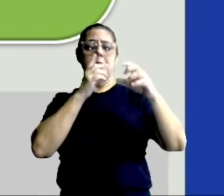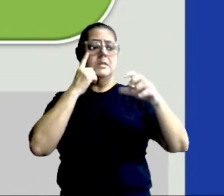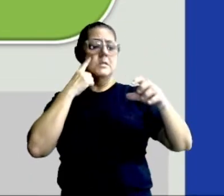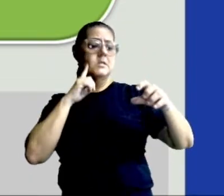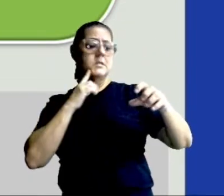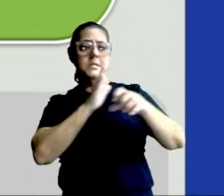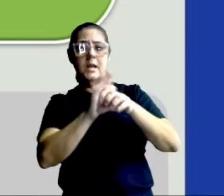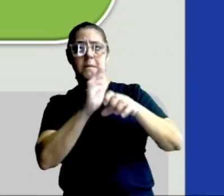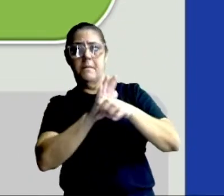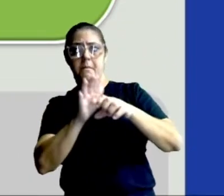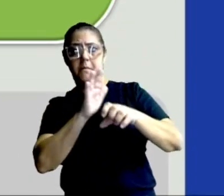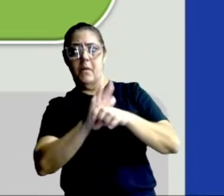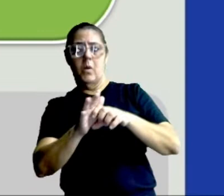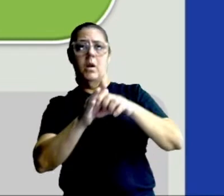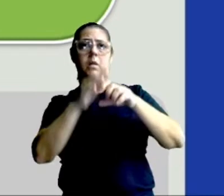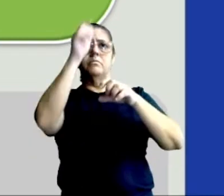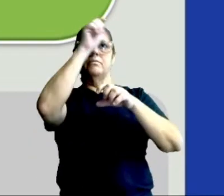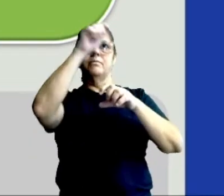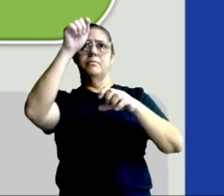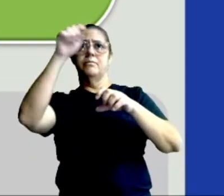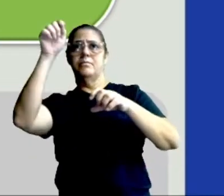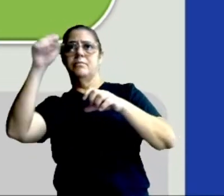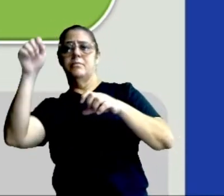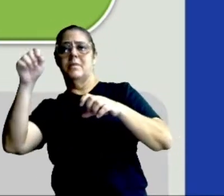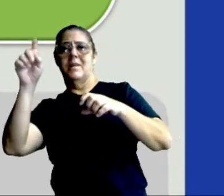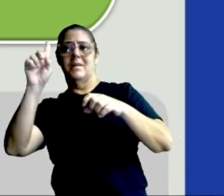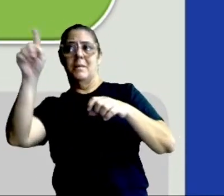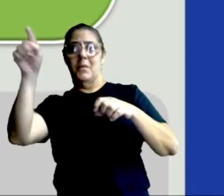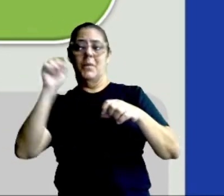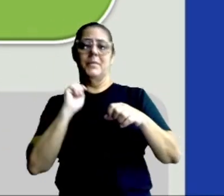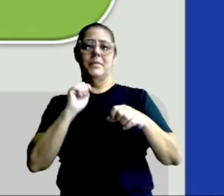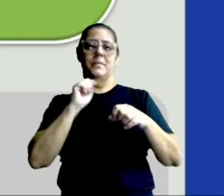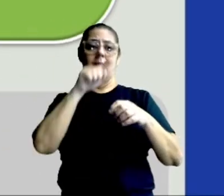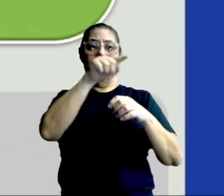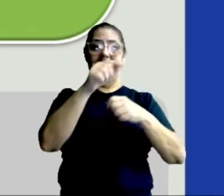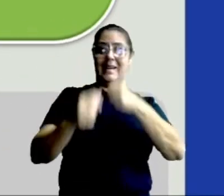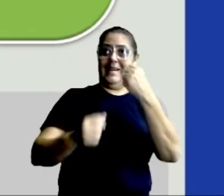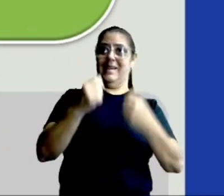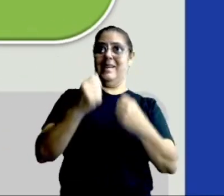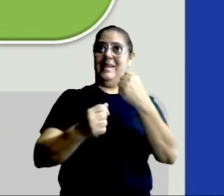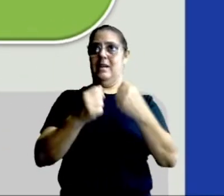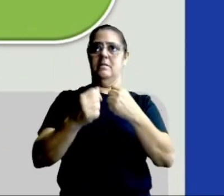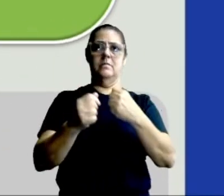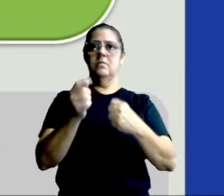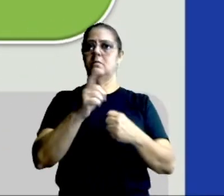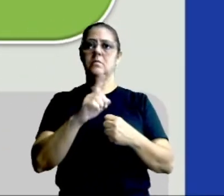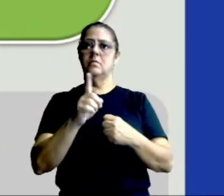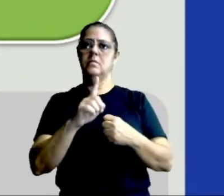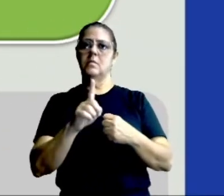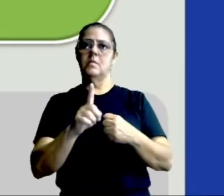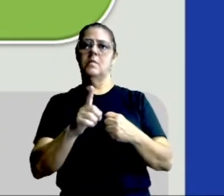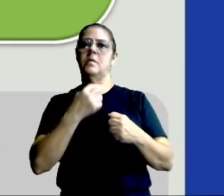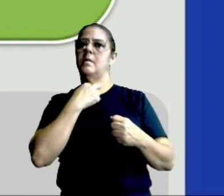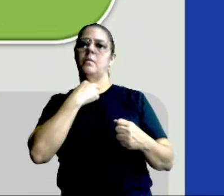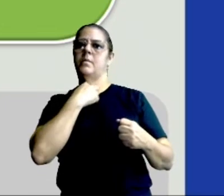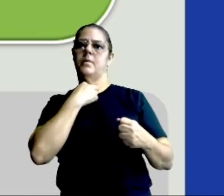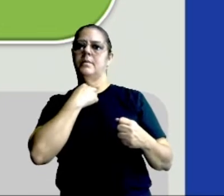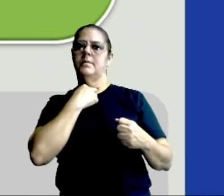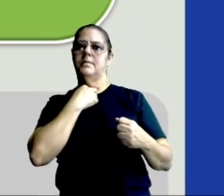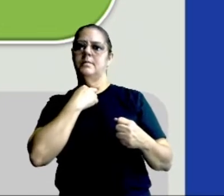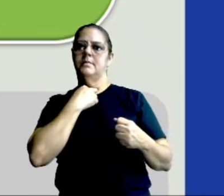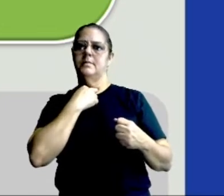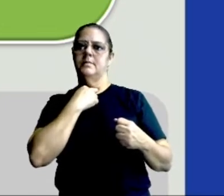a gente tem que já está falando sobre cebola bom então continua ali falando pelo menos sobre alimentos certo